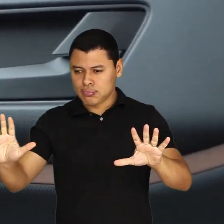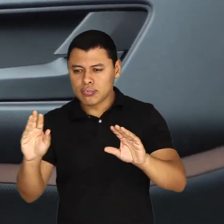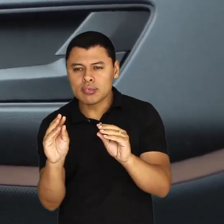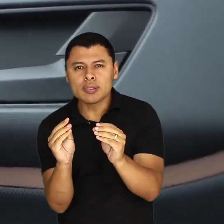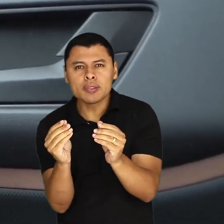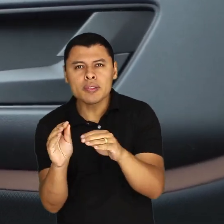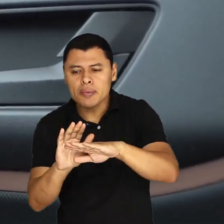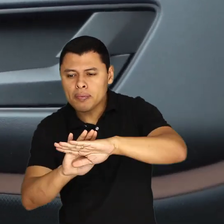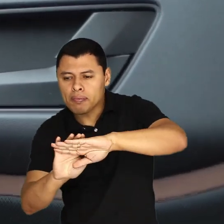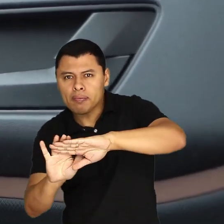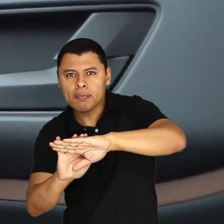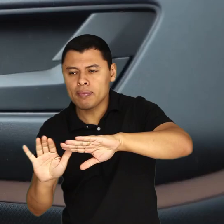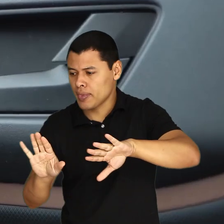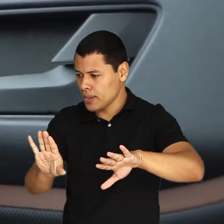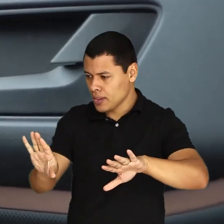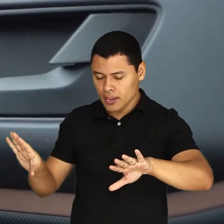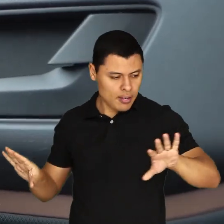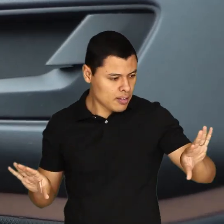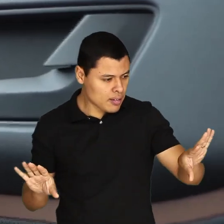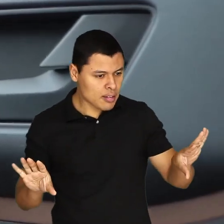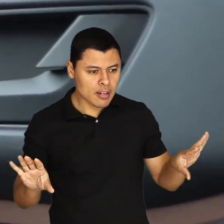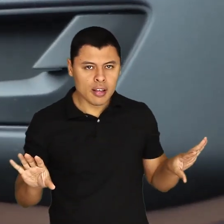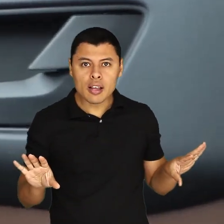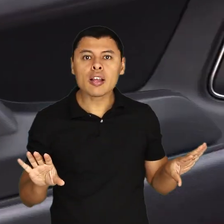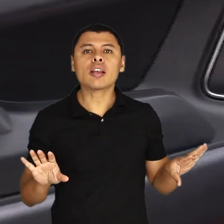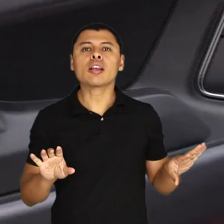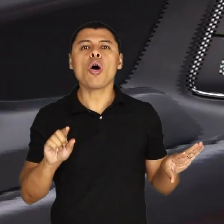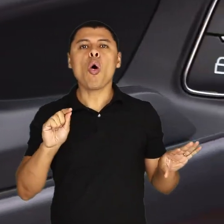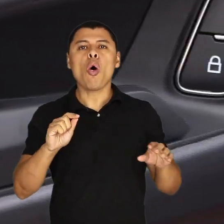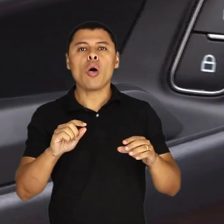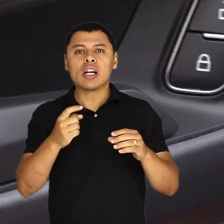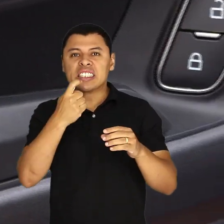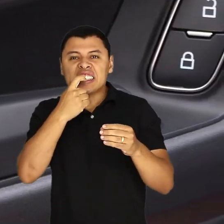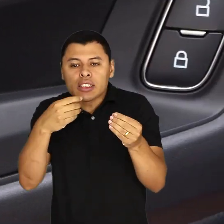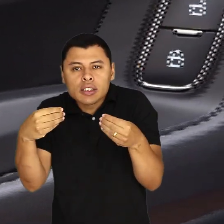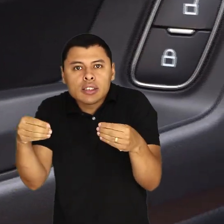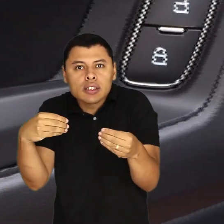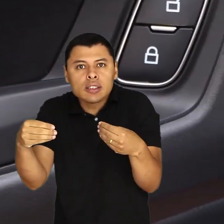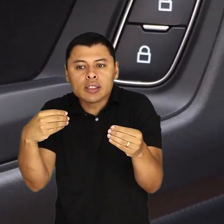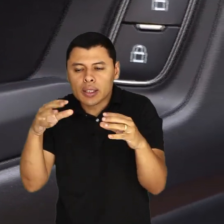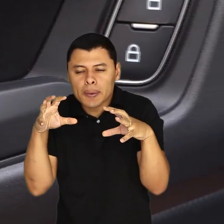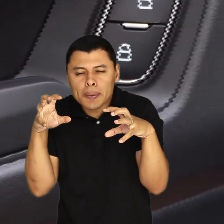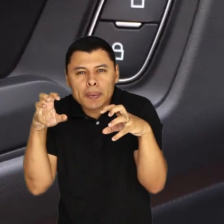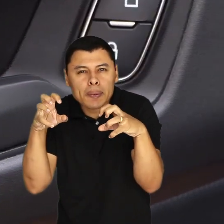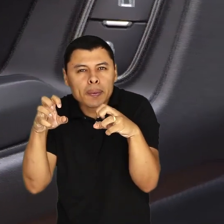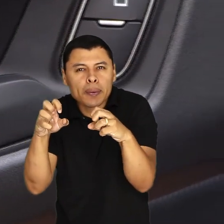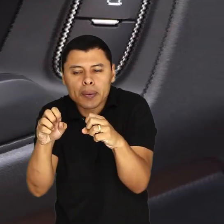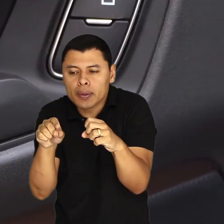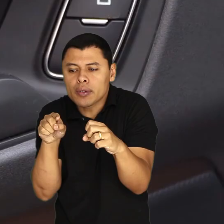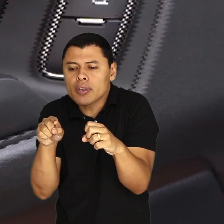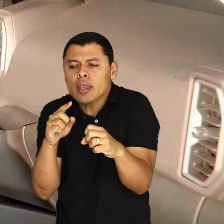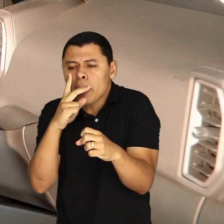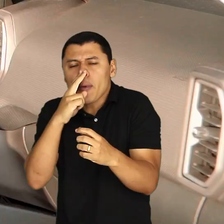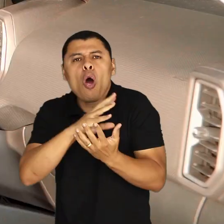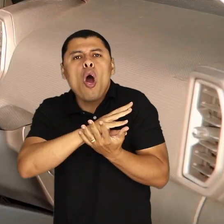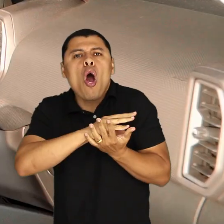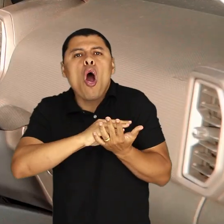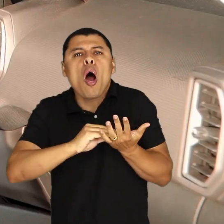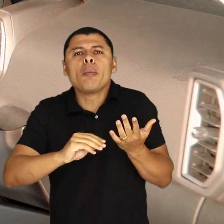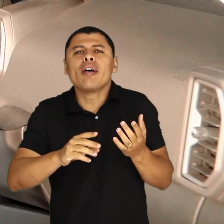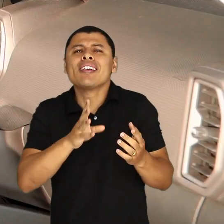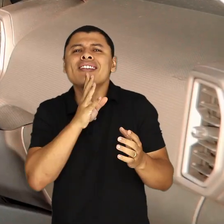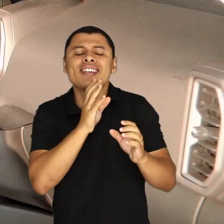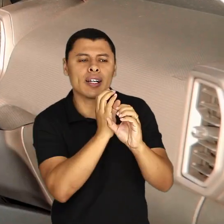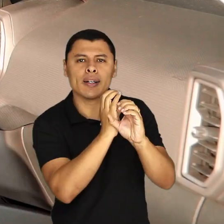alguns lugares aqui do painel de porta, que é um plástico bem fosco e áspero, que parece muito material de câmera